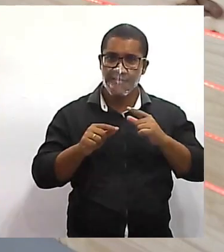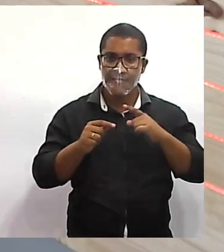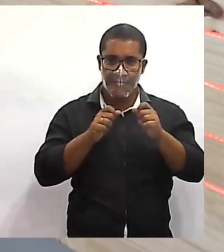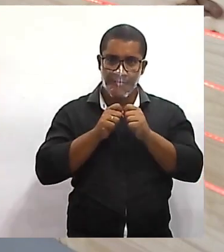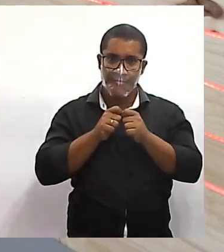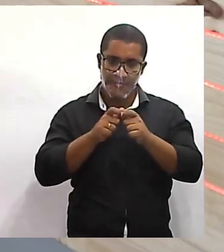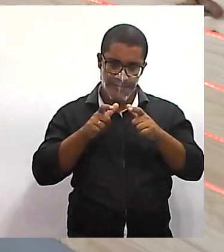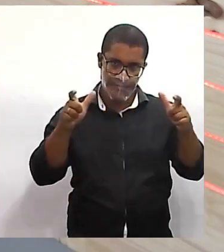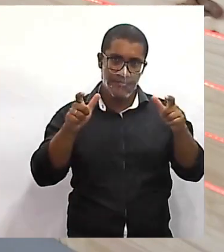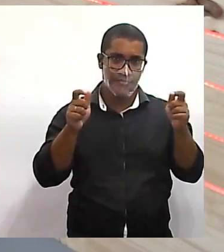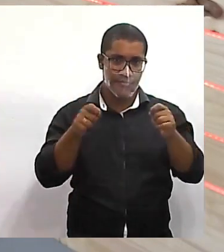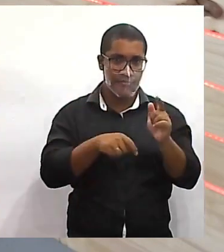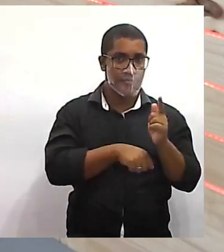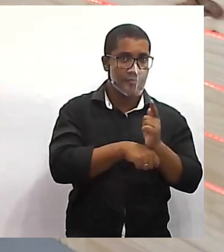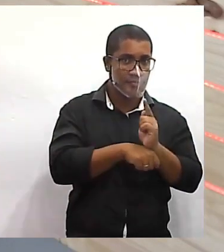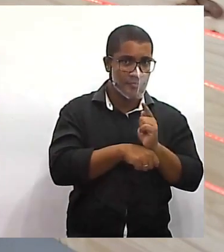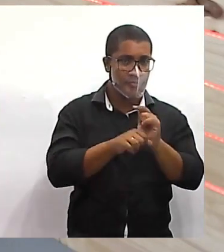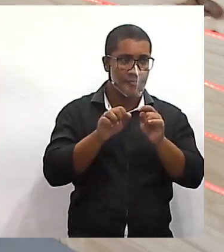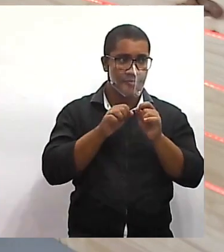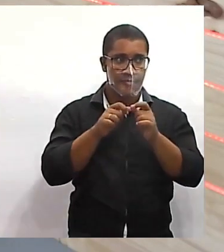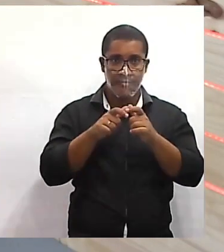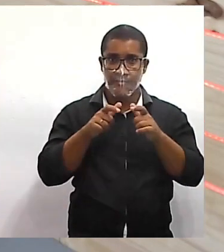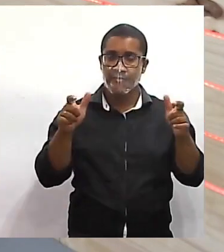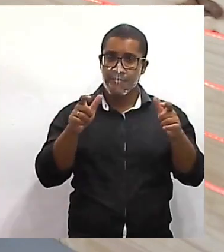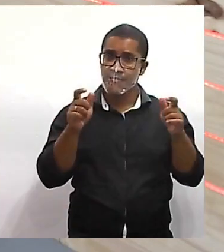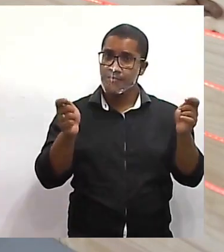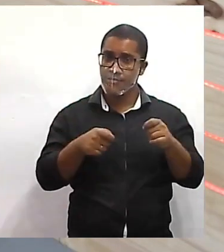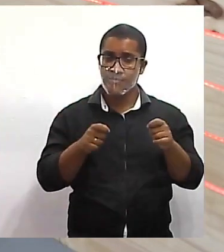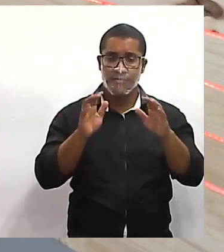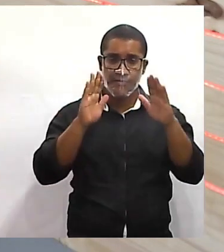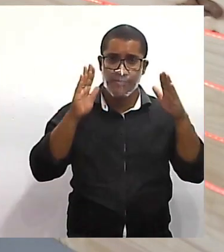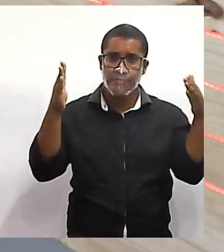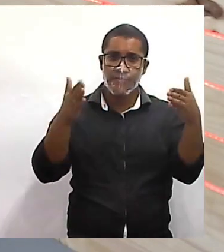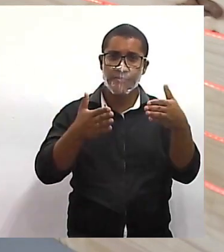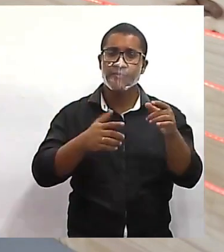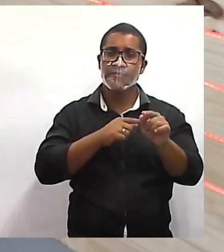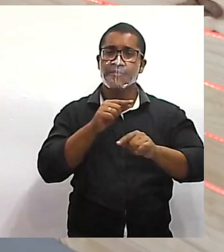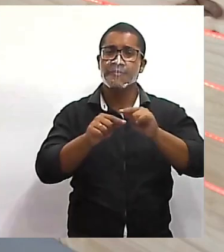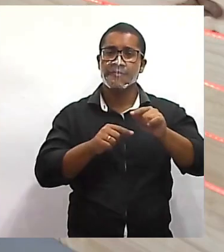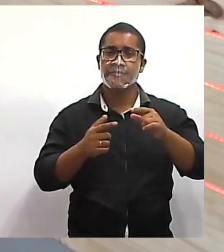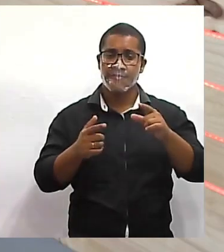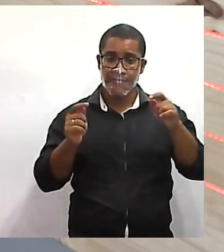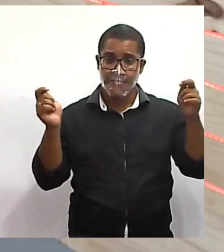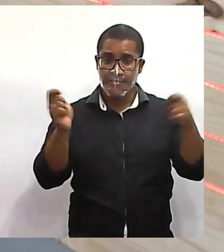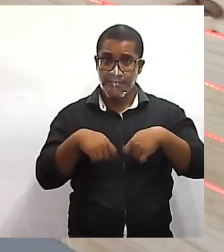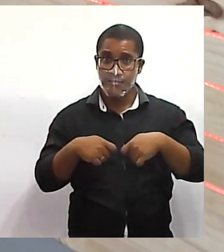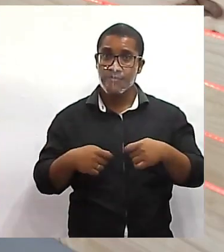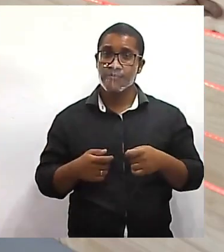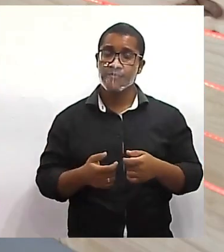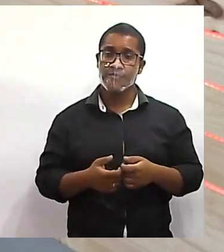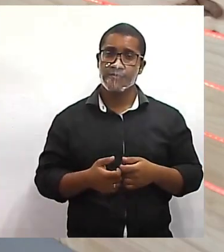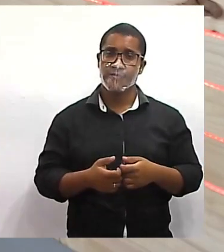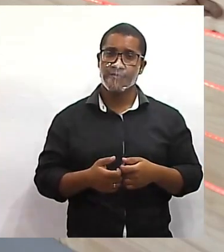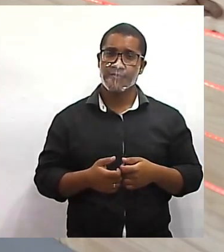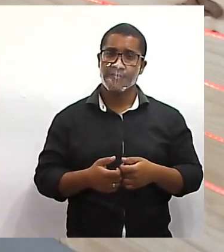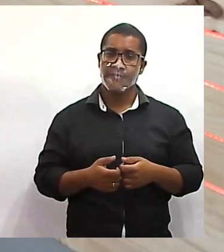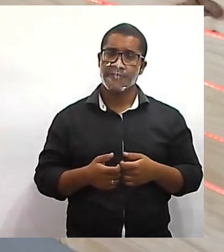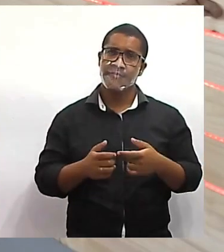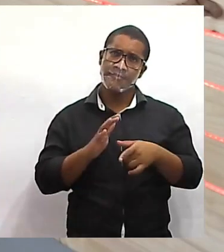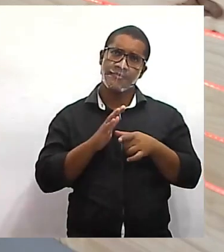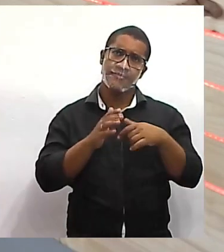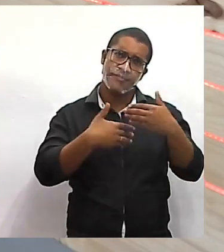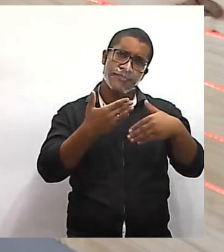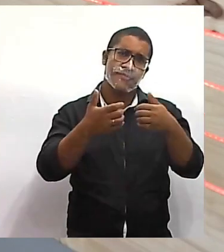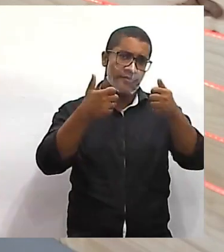para o gestor, né? Isso. Na perspectiva de que ela possibilita que, a gente vai falar isso